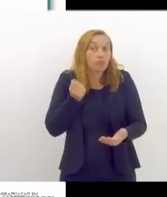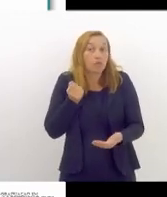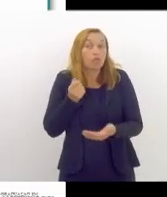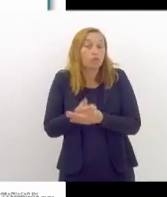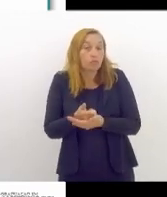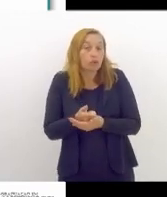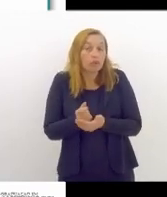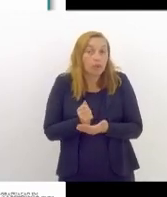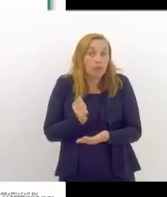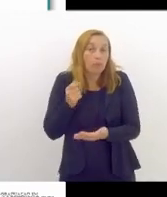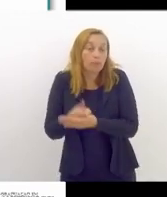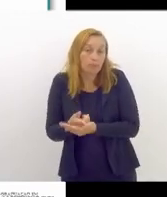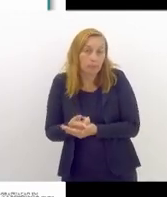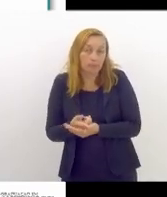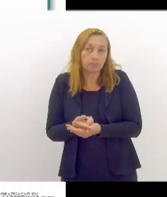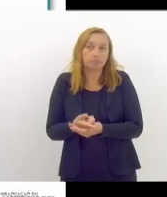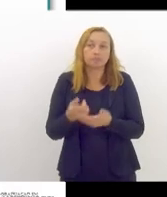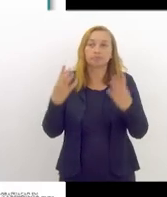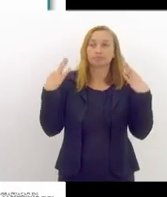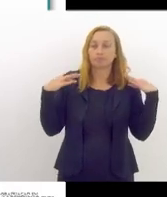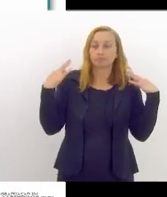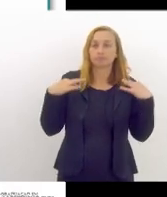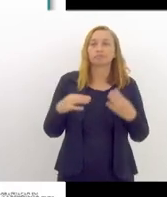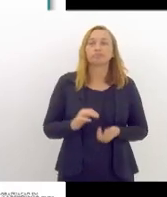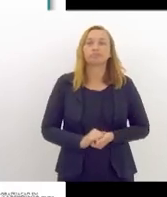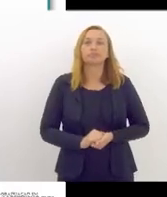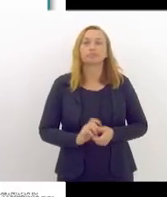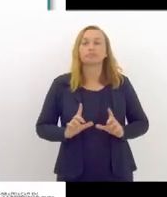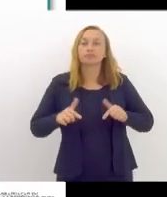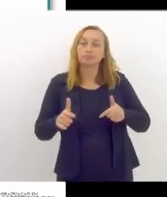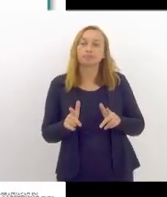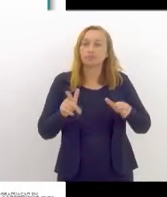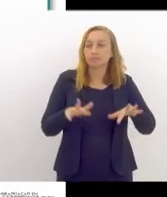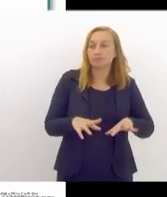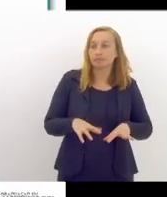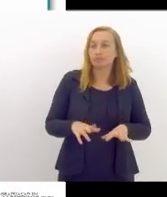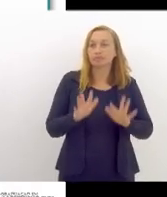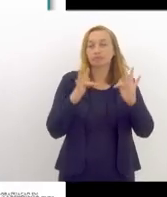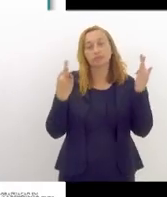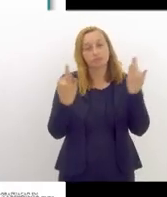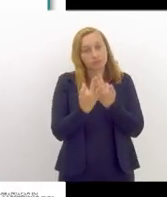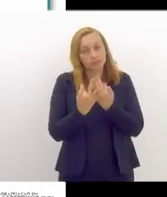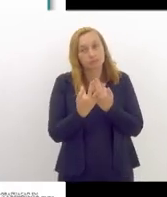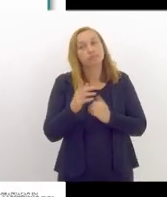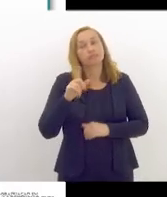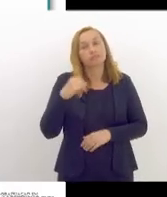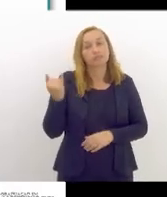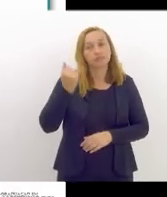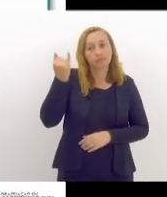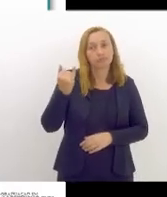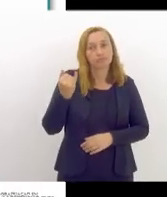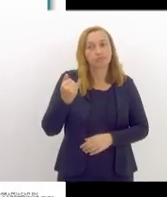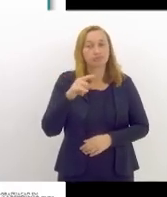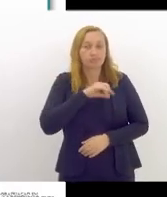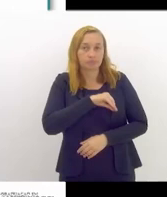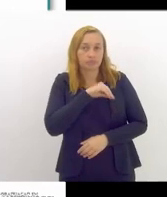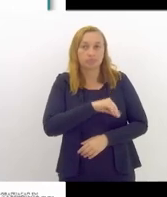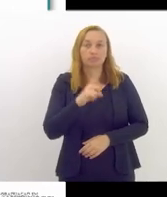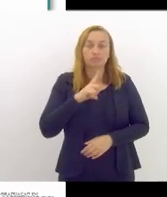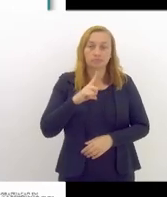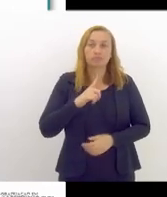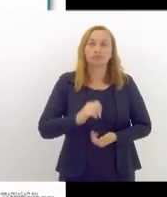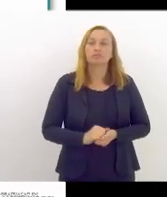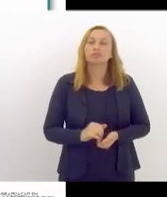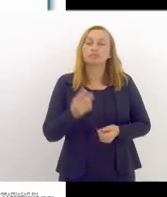então é um efeito um pouco diferente porque a demanda das famílias é importante para esse setor então a gente consegue